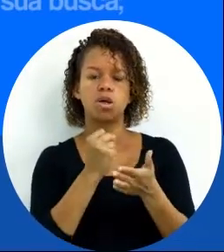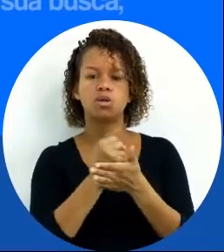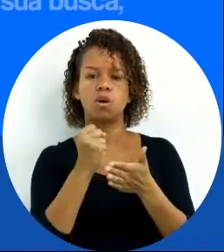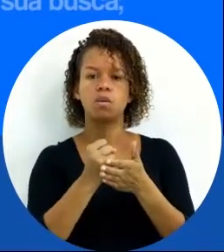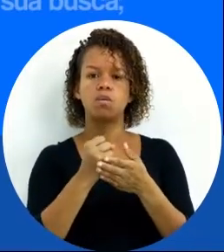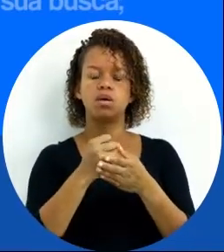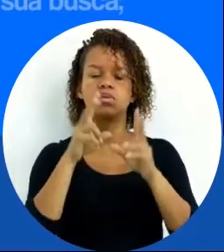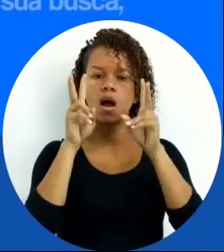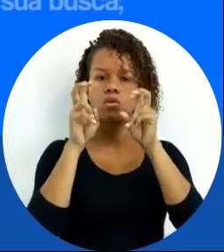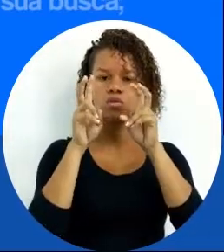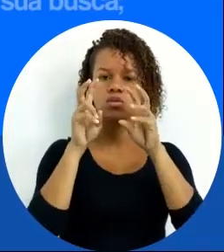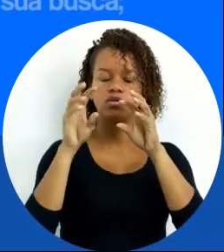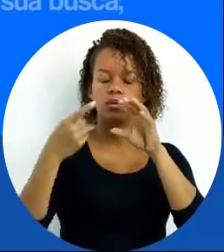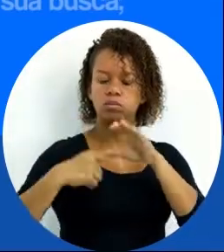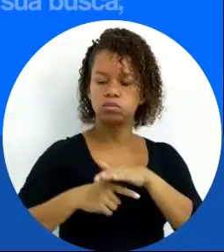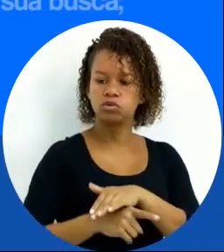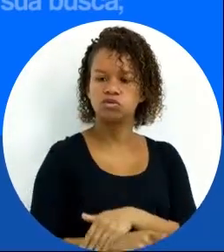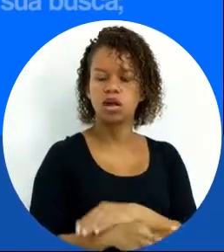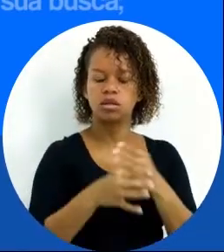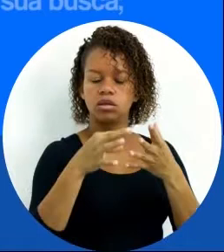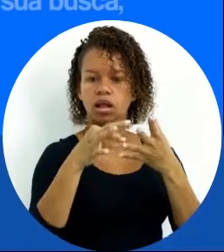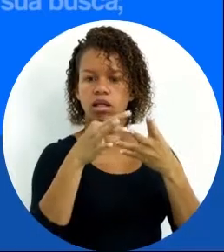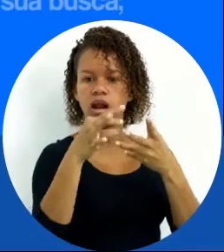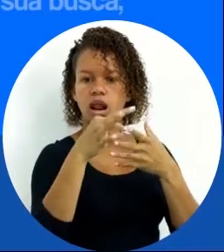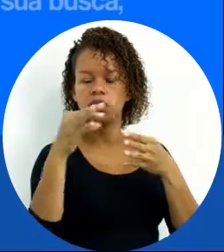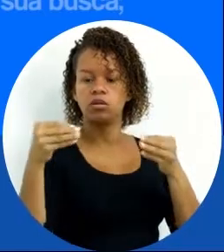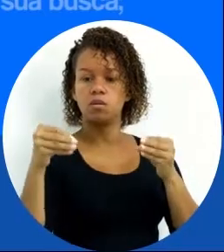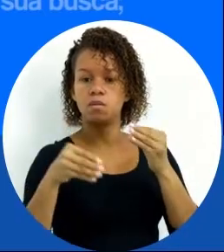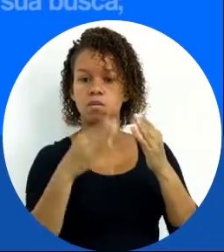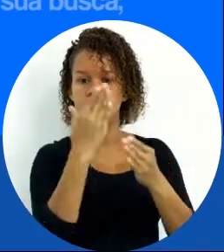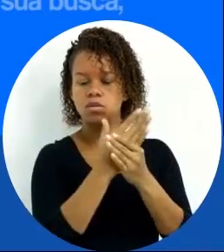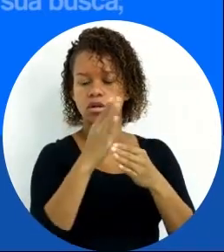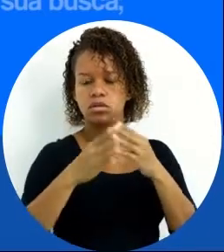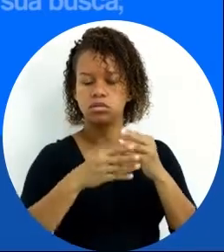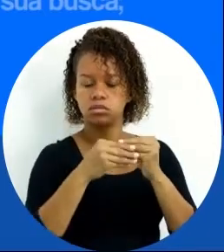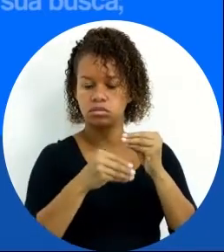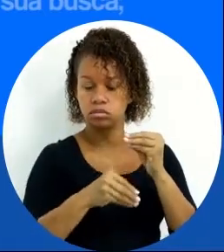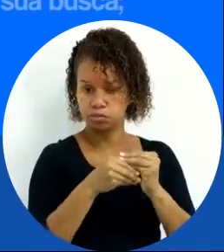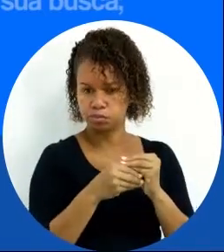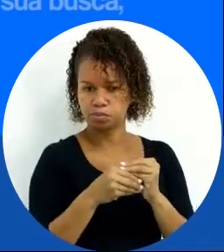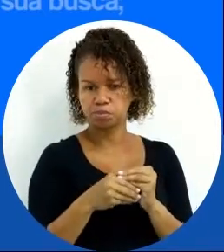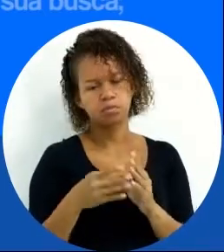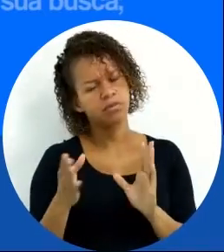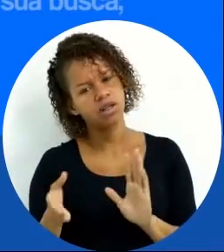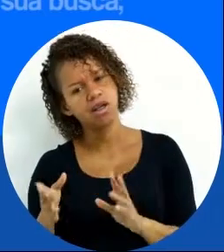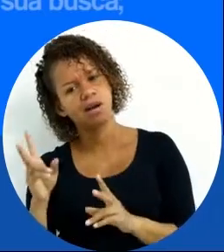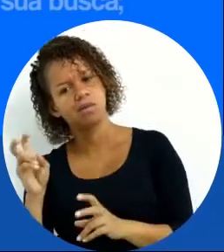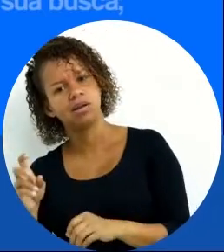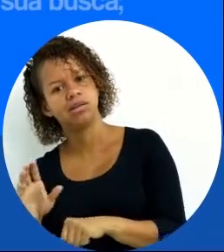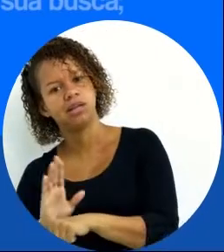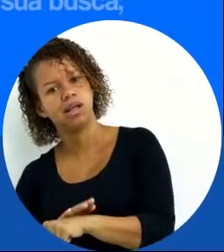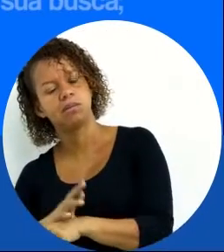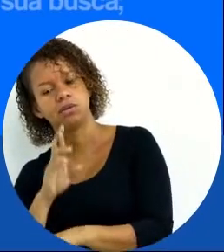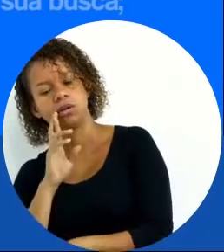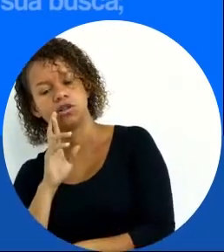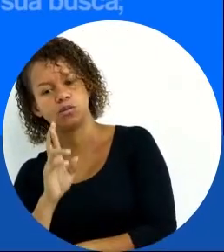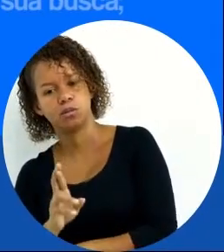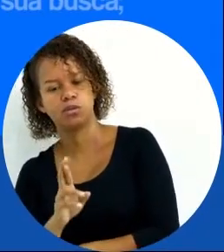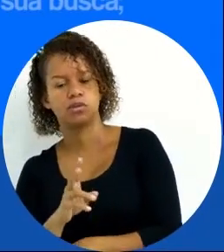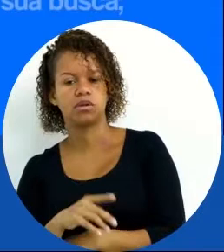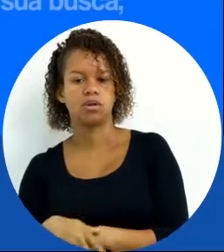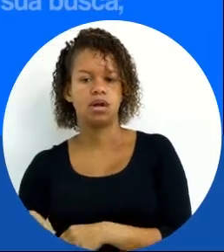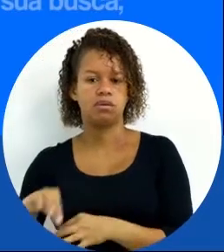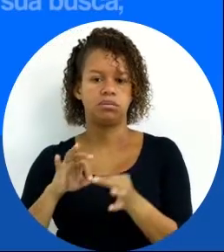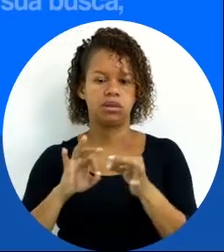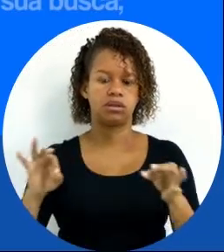documentos, esses assuntos foram aprofundados, detalhados no processo de indexação. Já a métrica que a gente chama de tempo de resposta, que ela